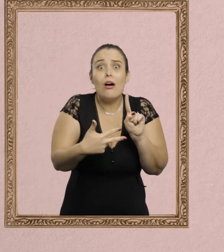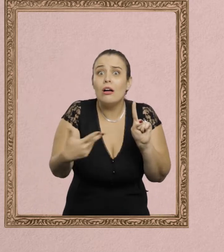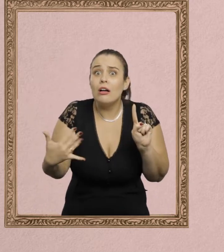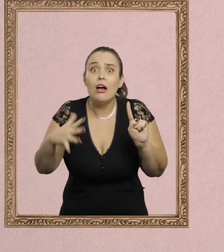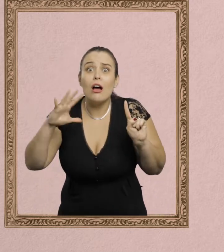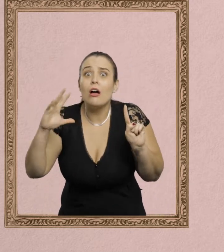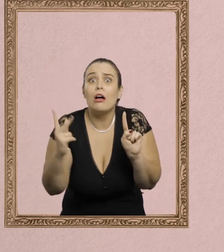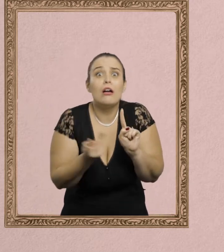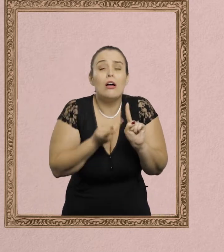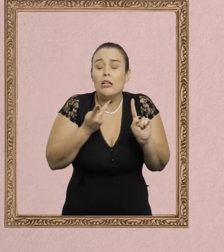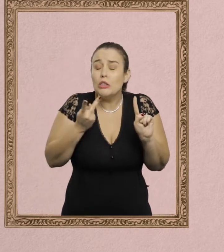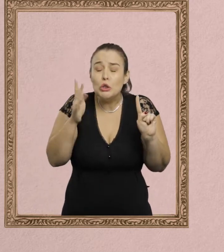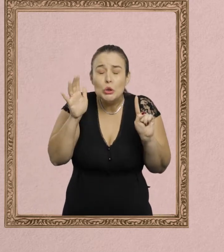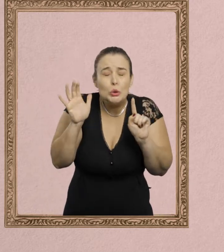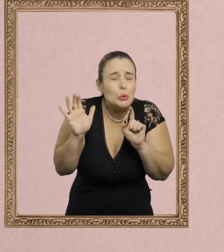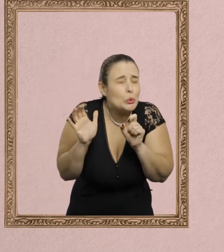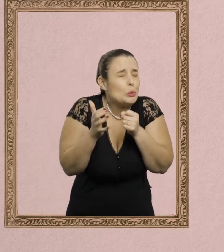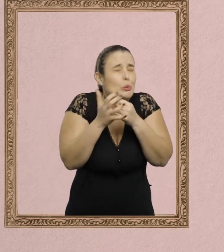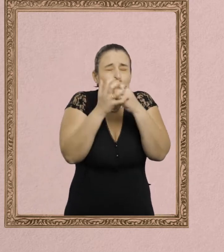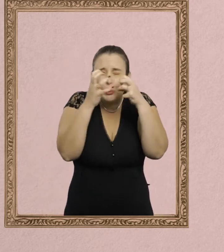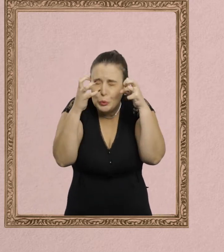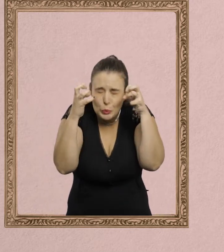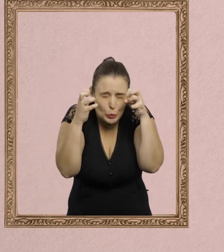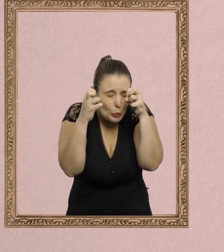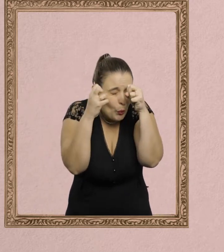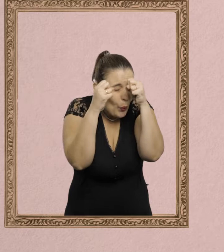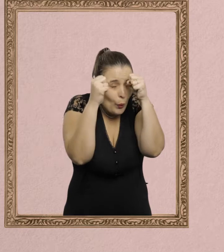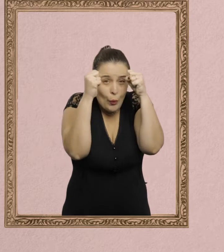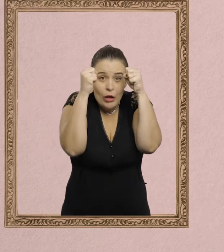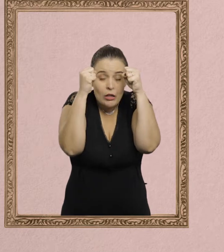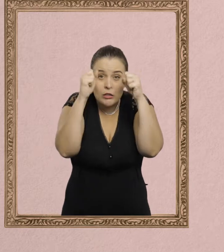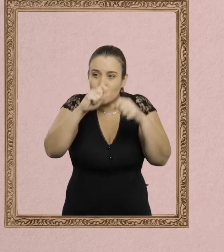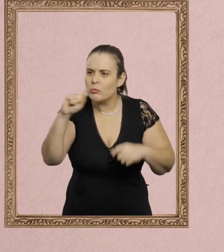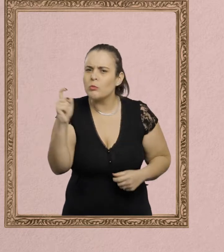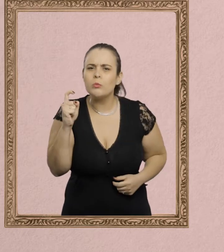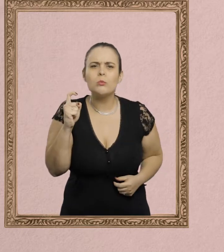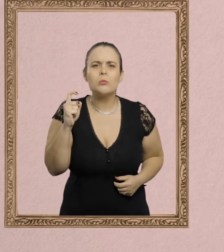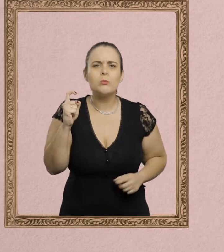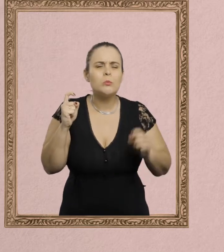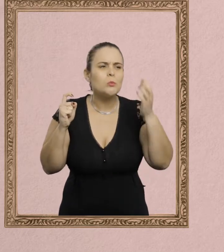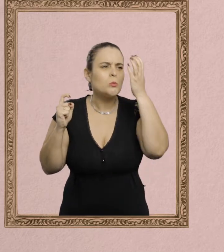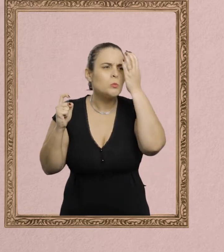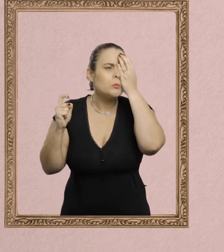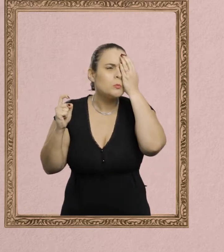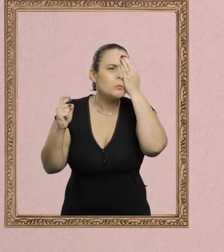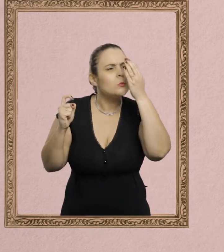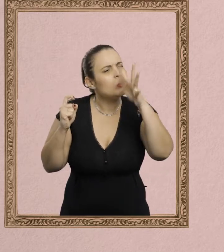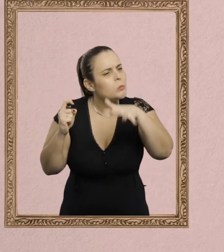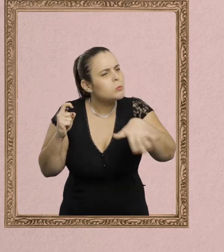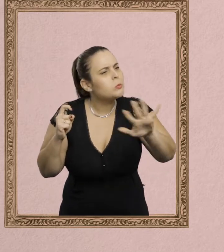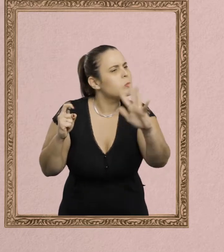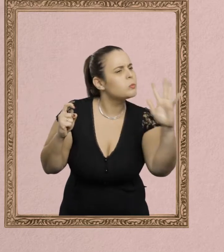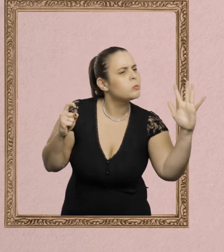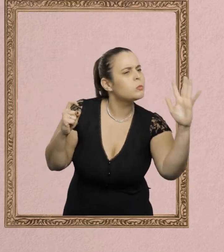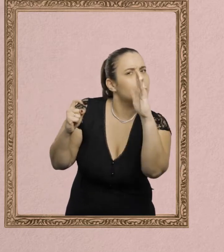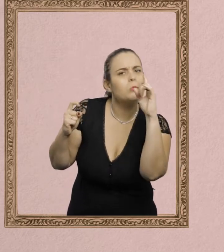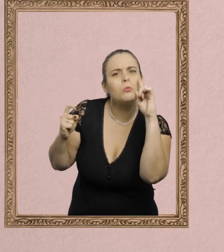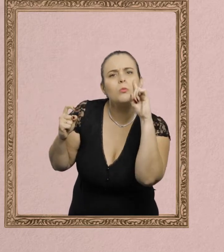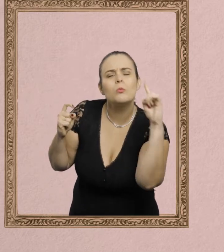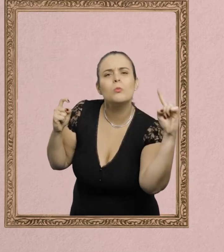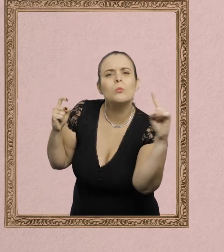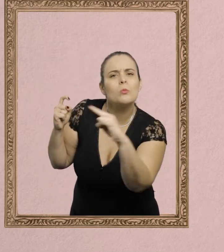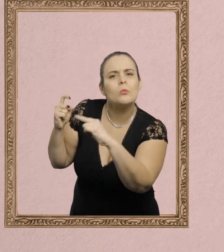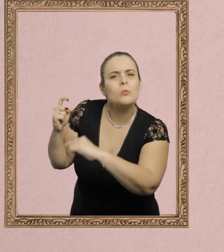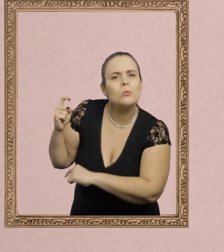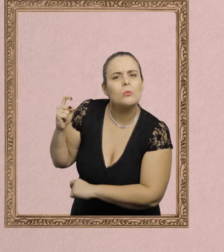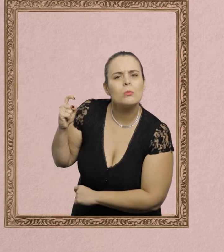coisa horrível acontecendo, que estava muito escuro lá dentro. Gancho mandou os piratas irem ver o que era aquela